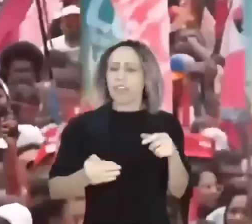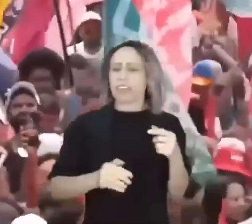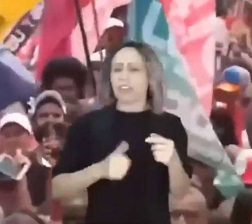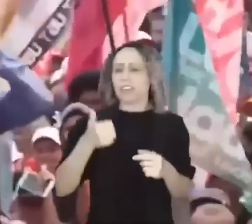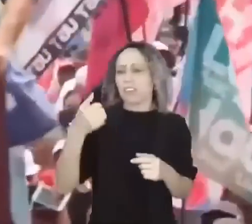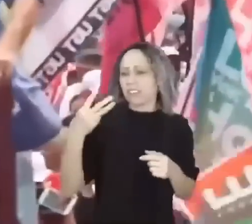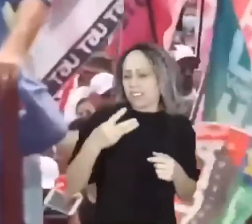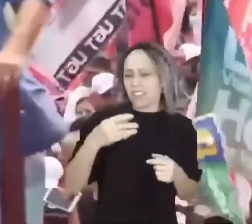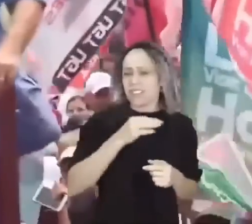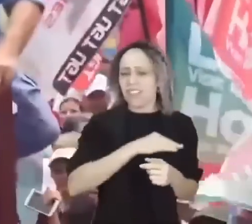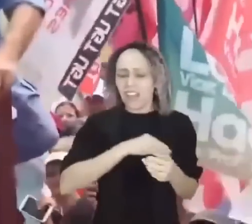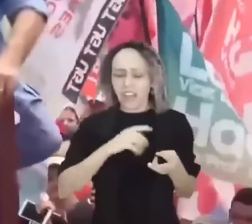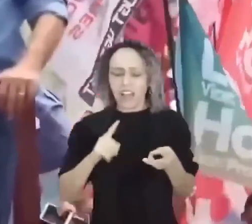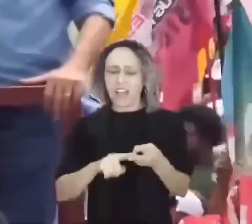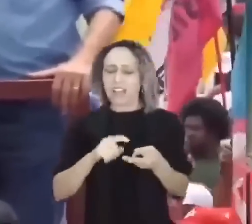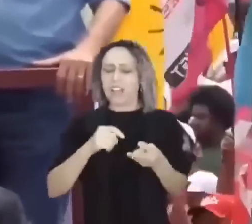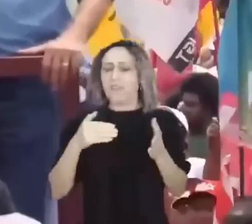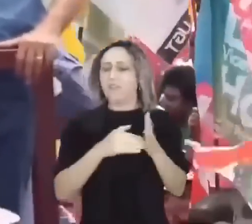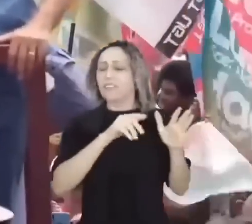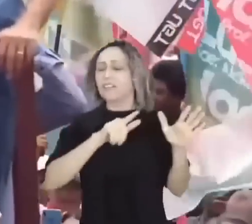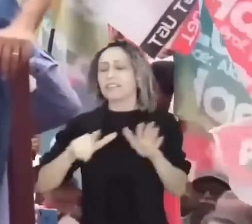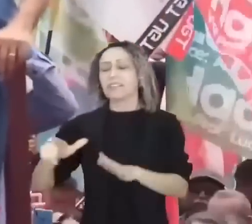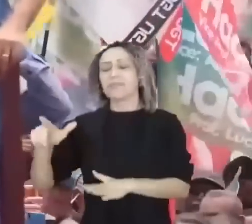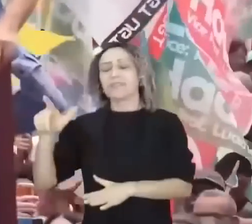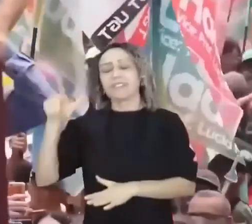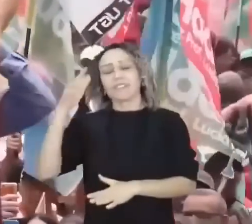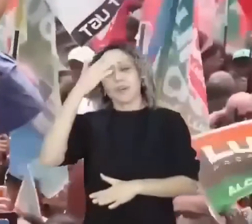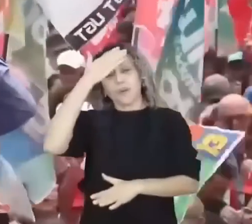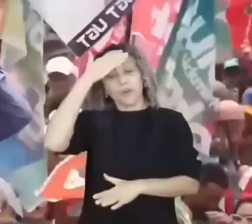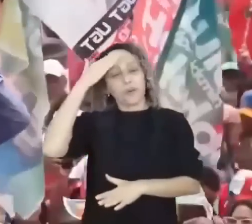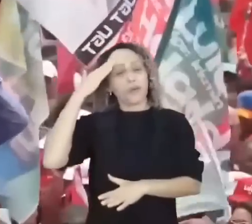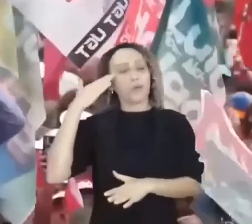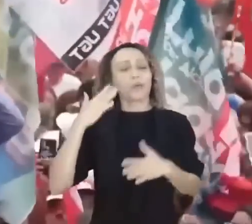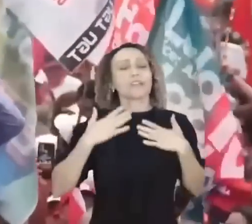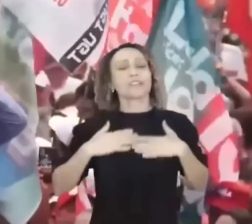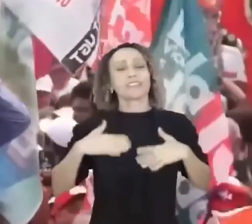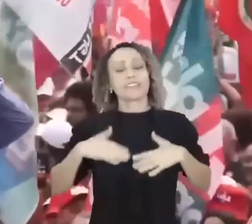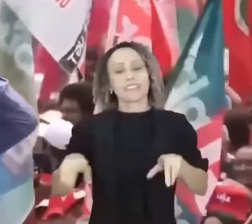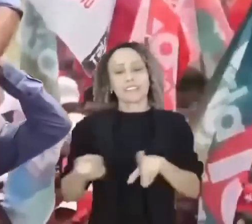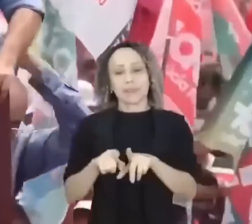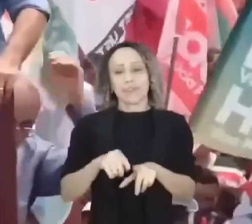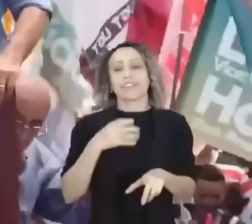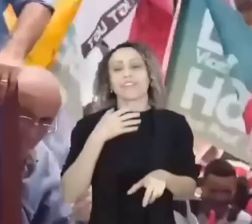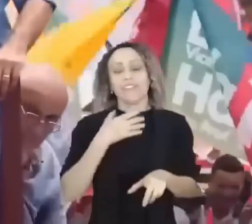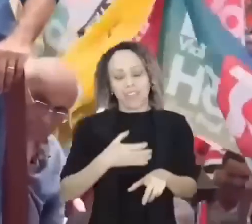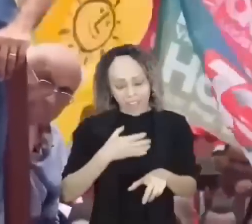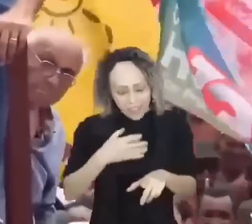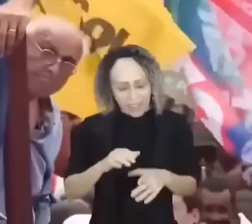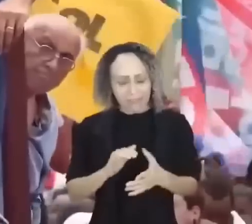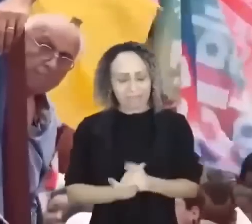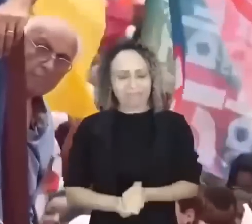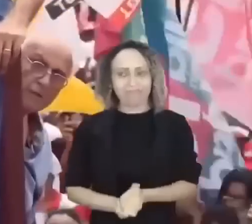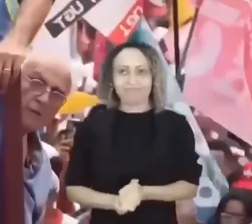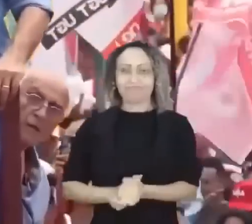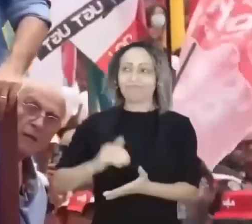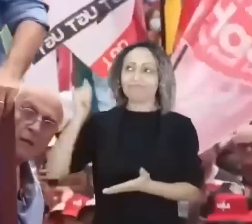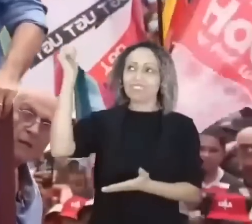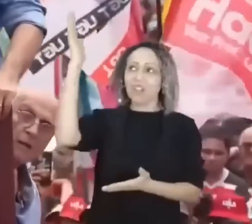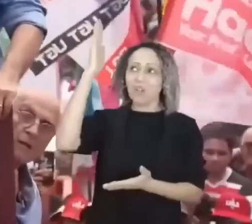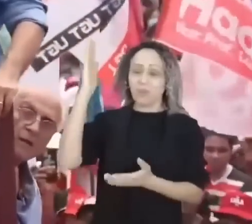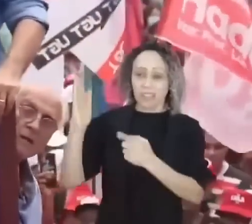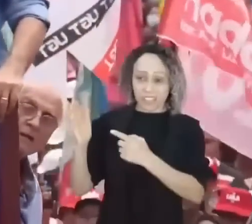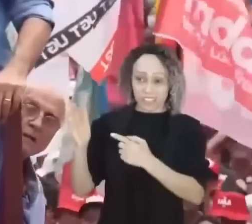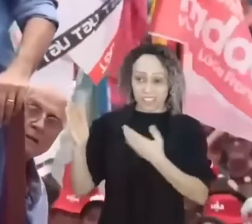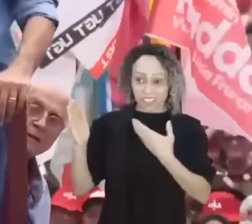a descansar no final de semana e descansar também no dia de Natal esse país que nós